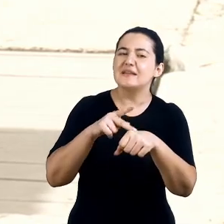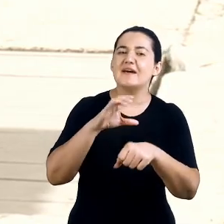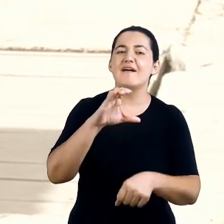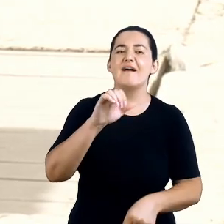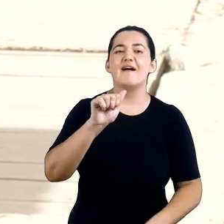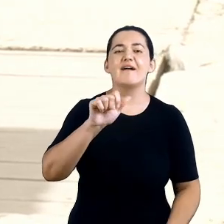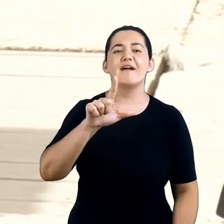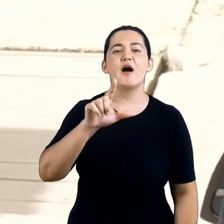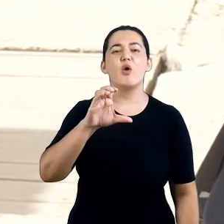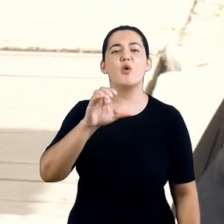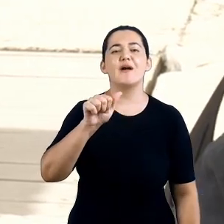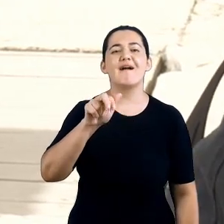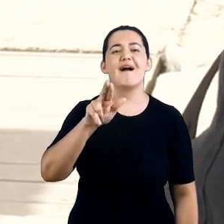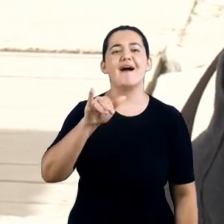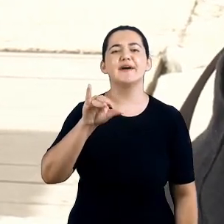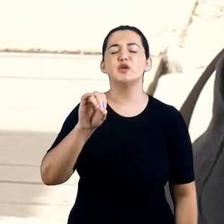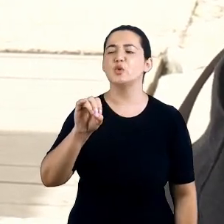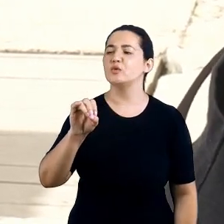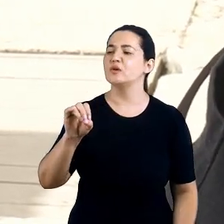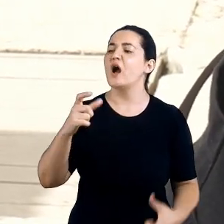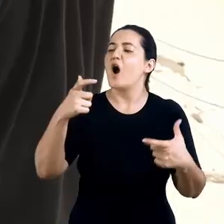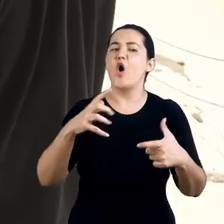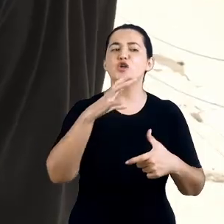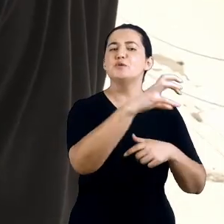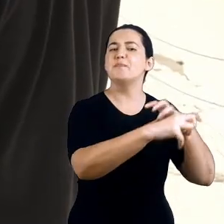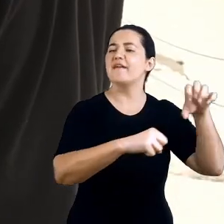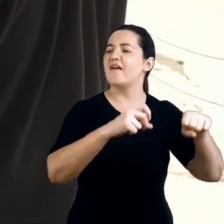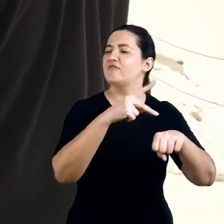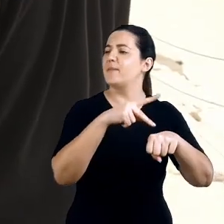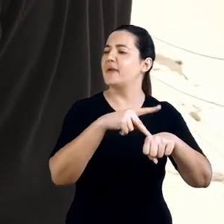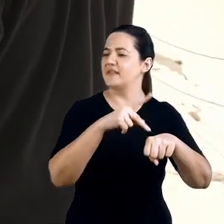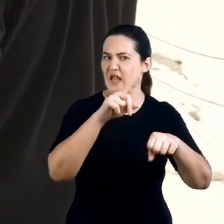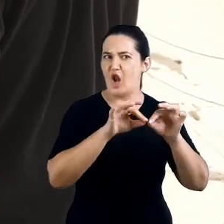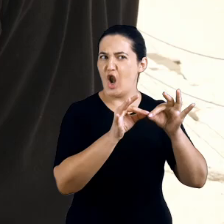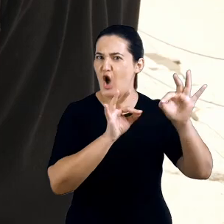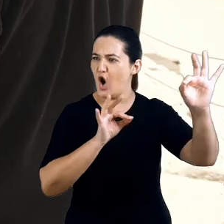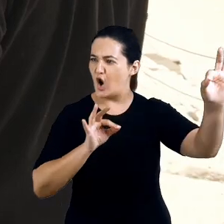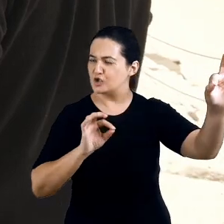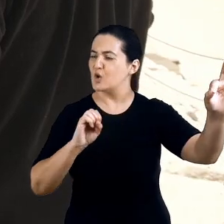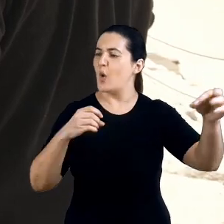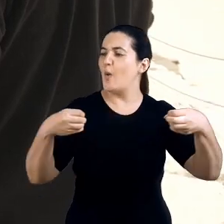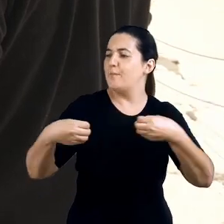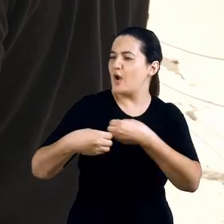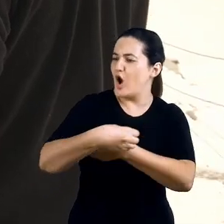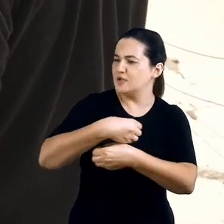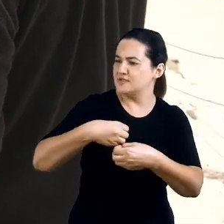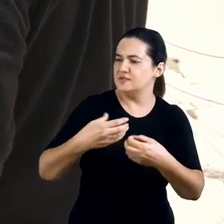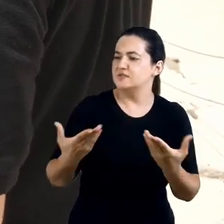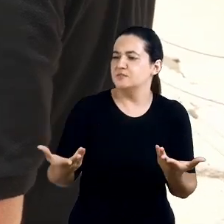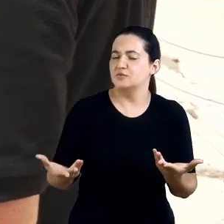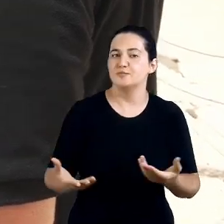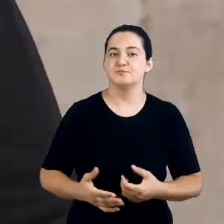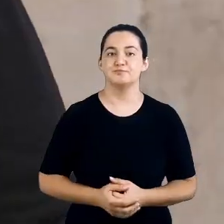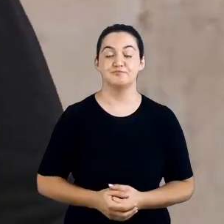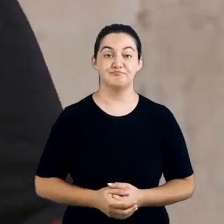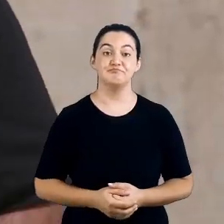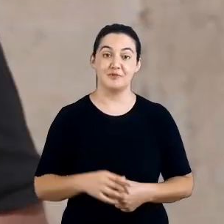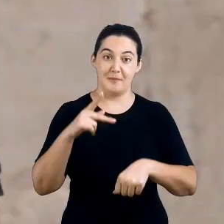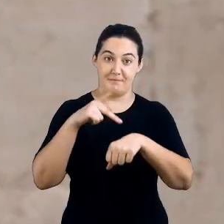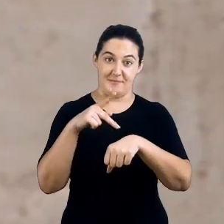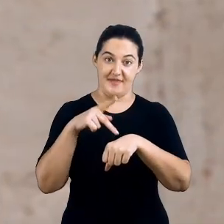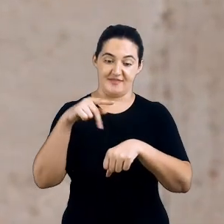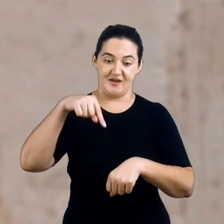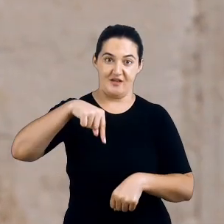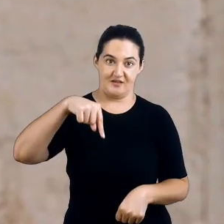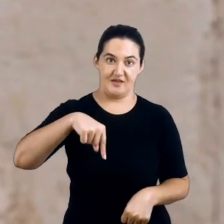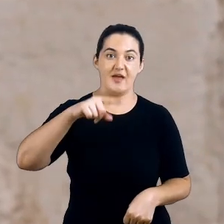calcário. De onde essas pedras eram extraídas para a construção do templo? Vinham de muito longe ou aqui mesmo dos arredores de Jerusalém? As pedras